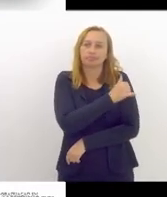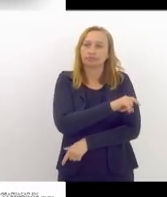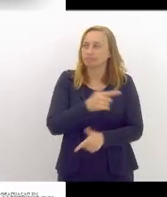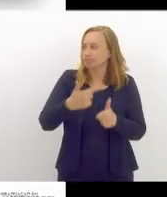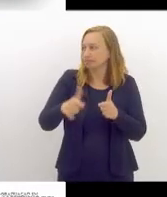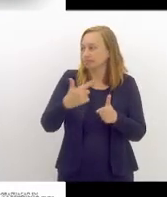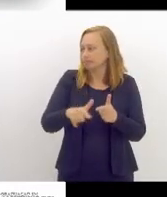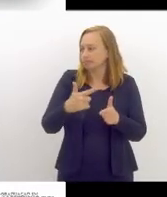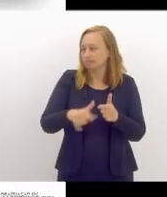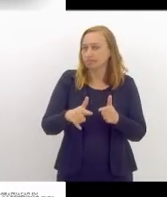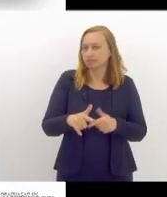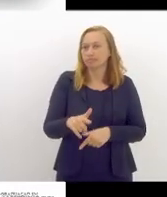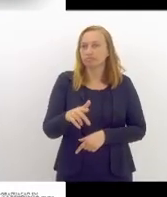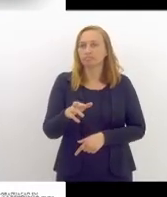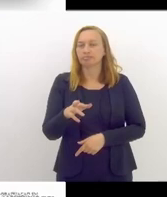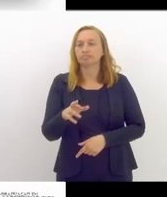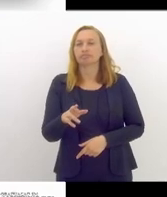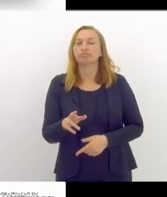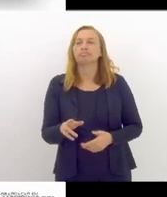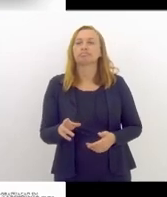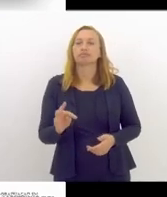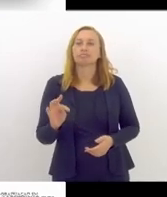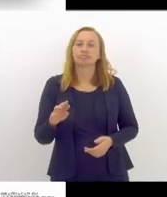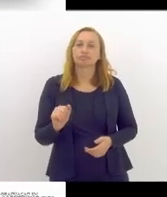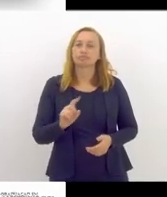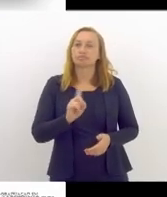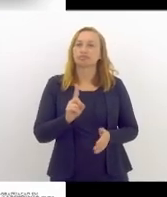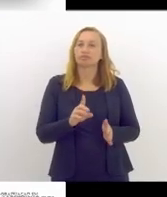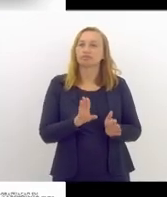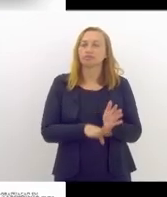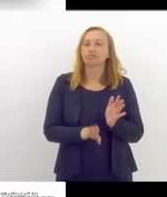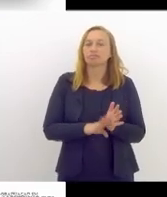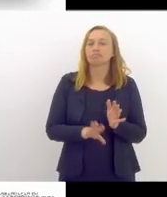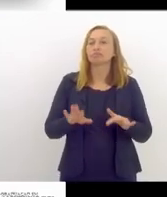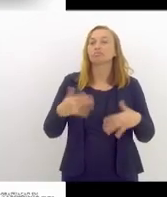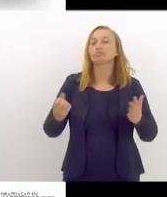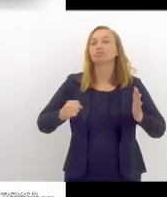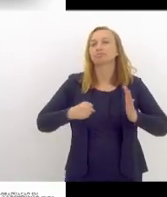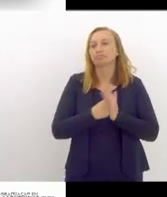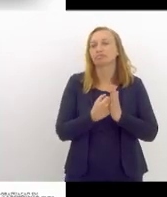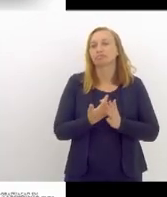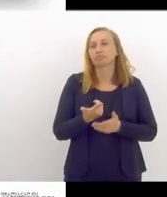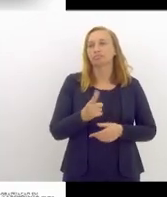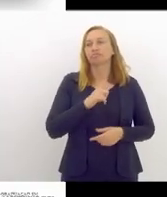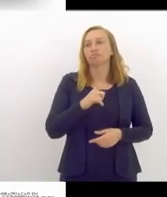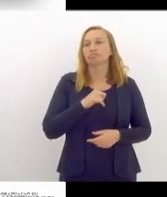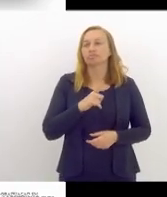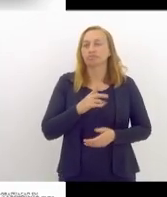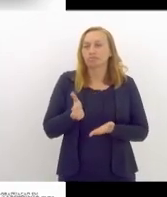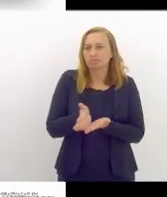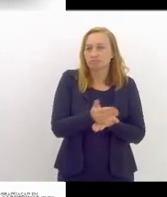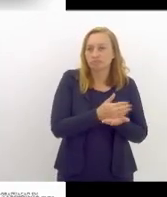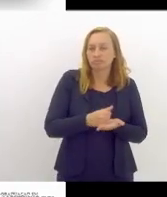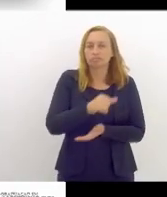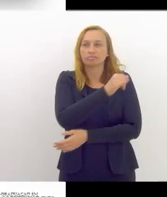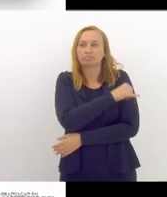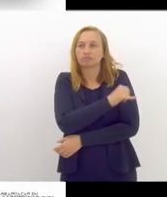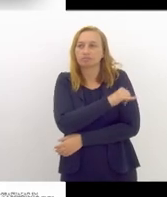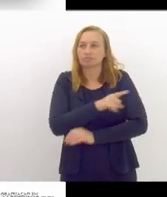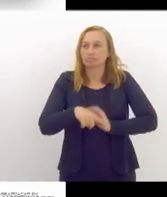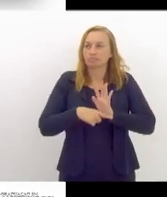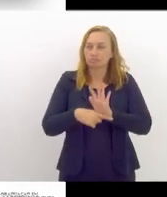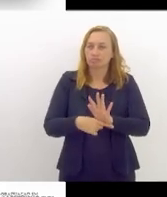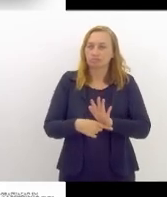né e não de despesa então o que que esse pacto pode gerar de arrecadação para o Rio de Janeiro para ajudar